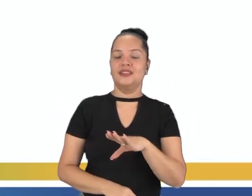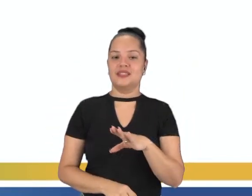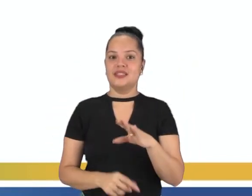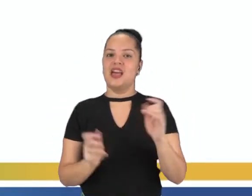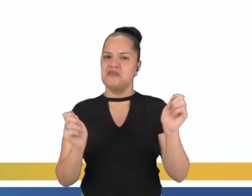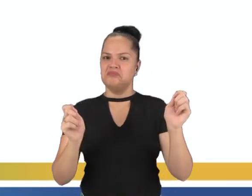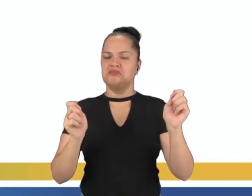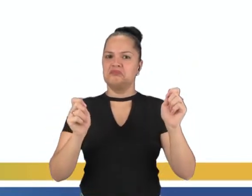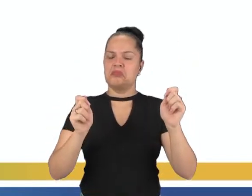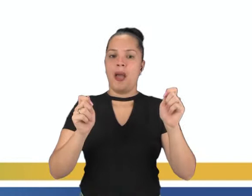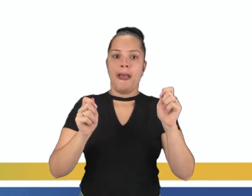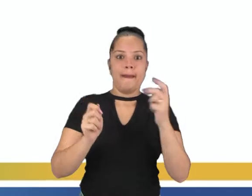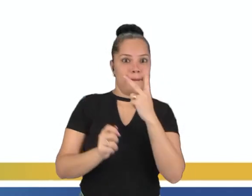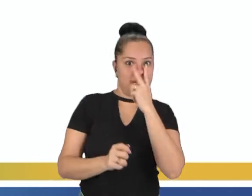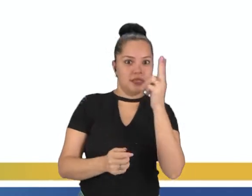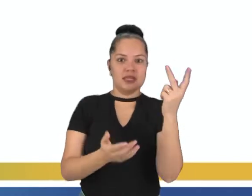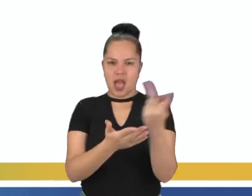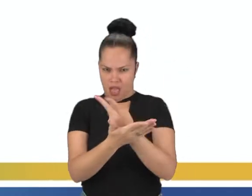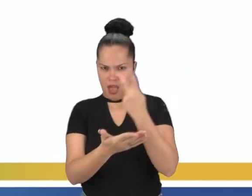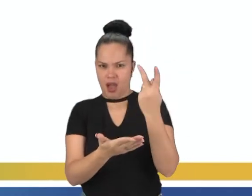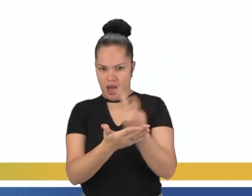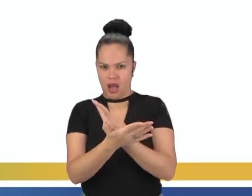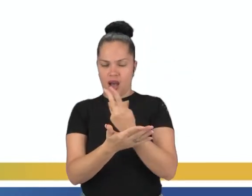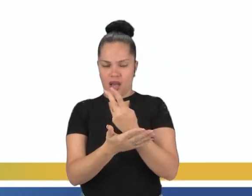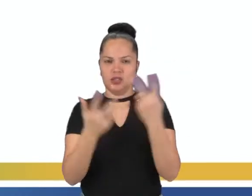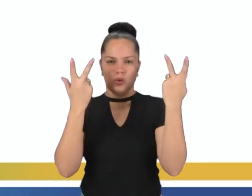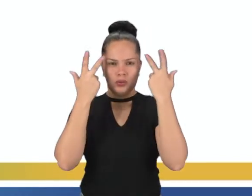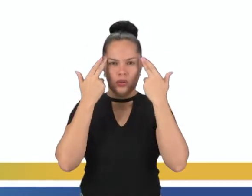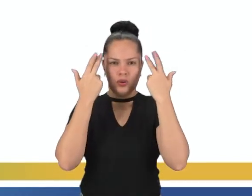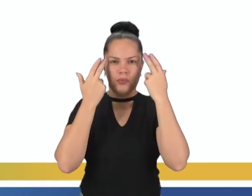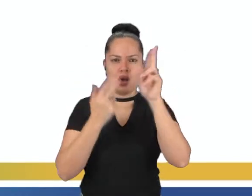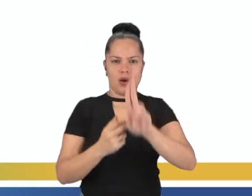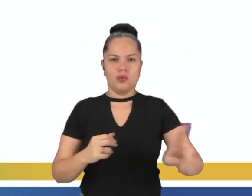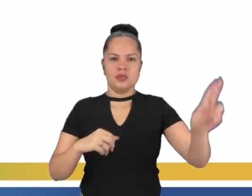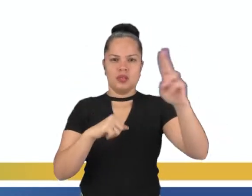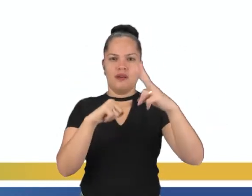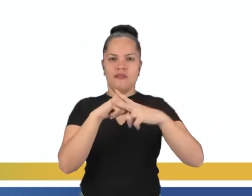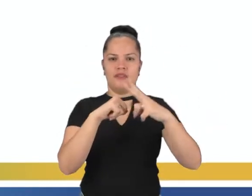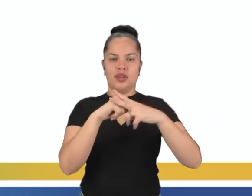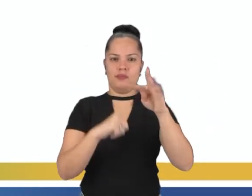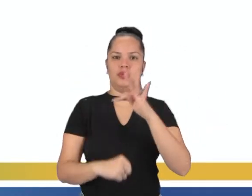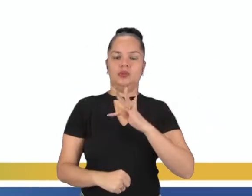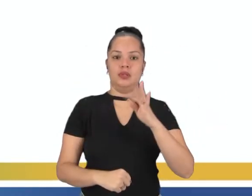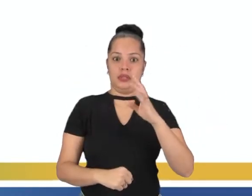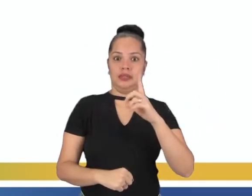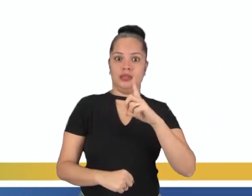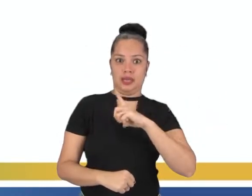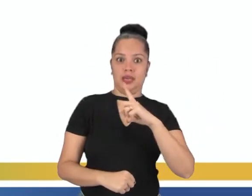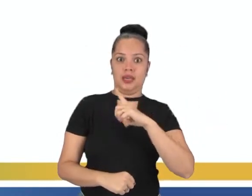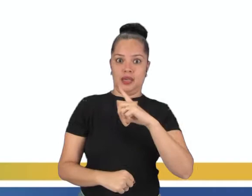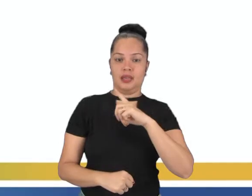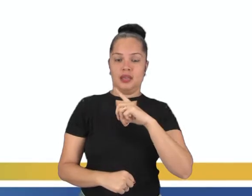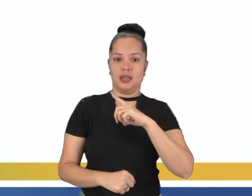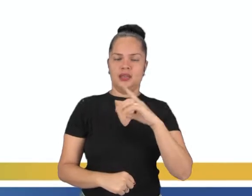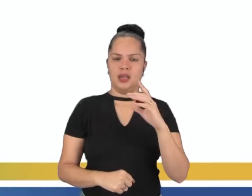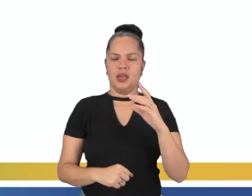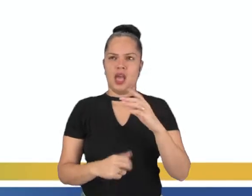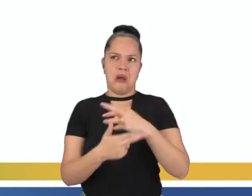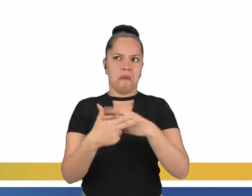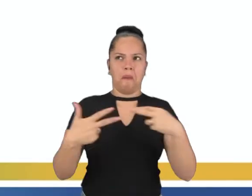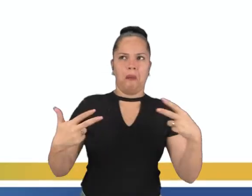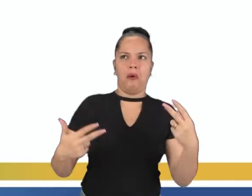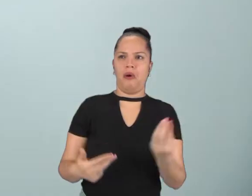considerado incorreto, mas é muito comum nós utilizarmos o verbo ter para expressar essa ideia de existência. Então, sempre em português que eu vou falar